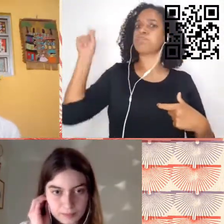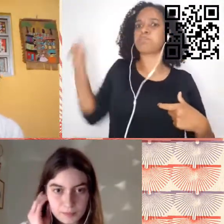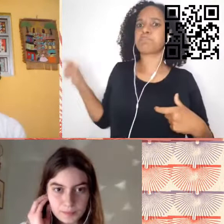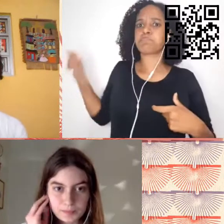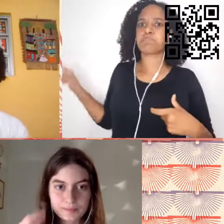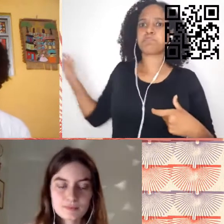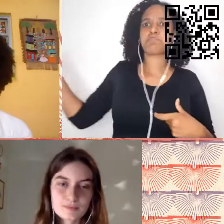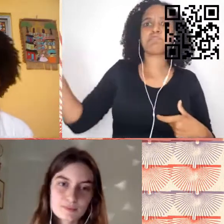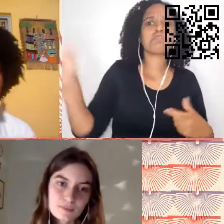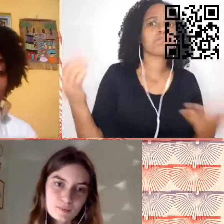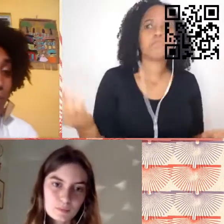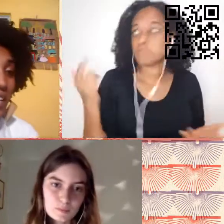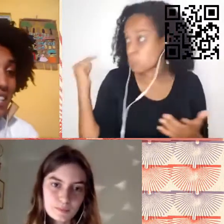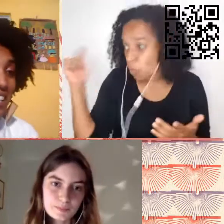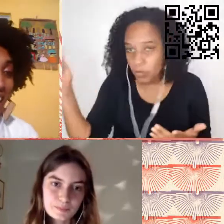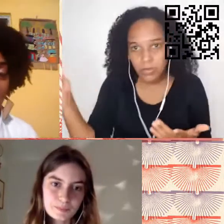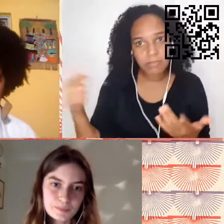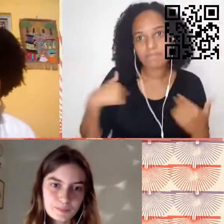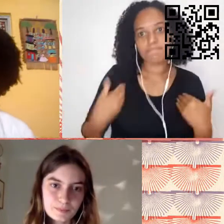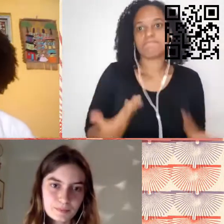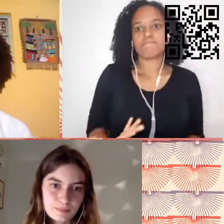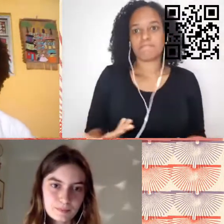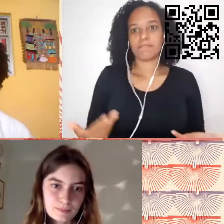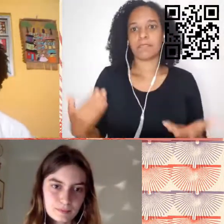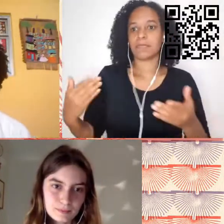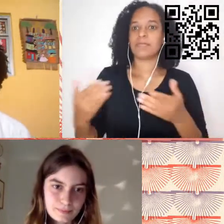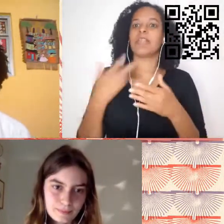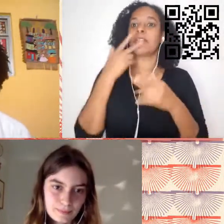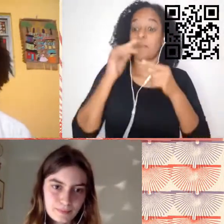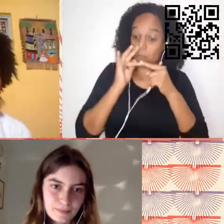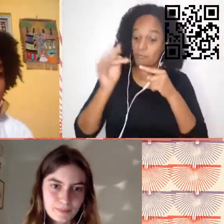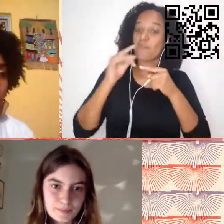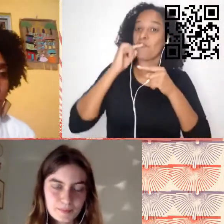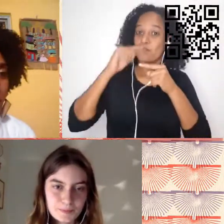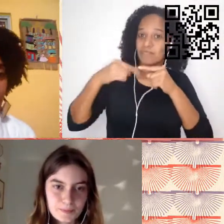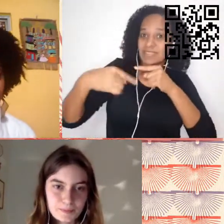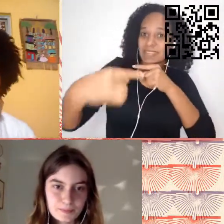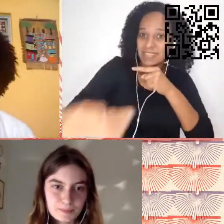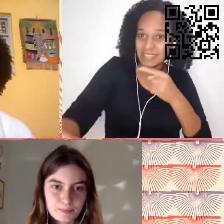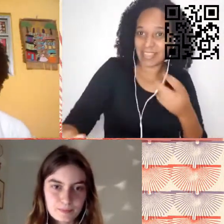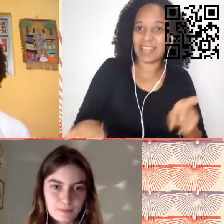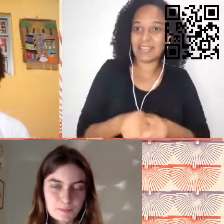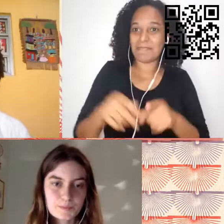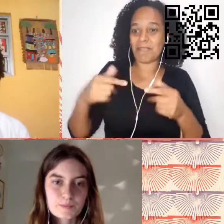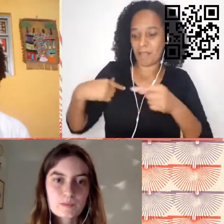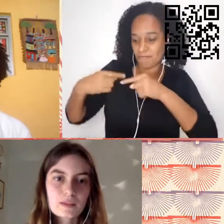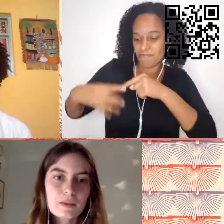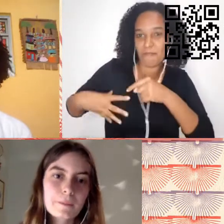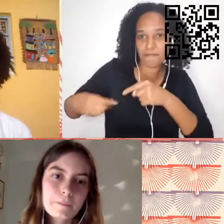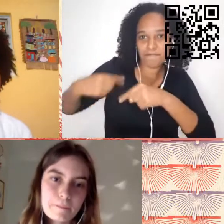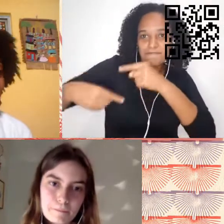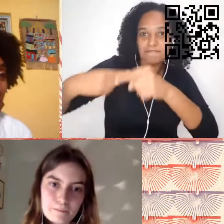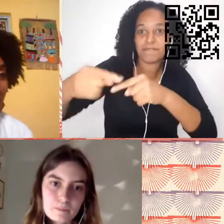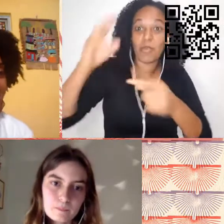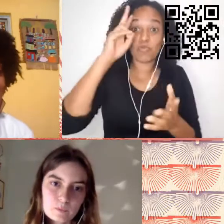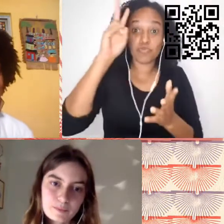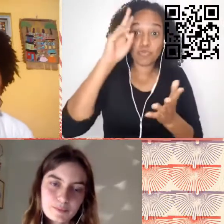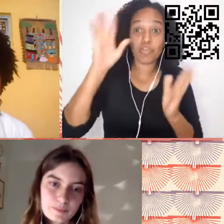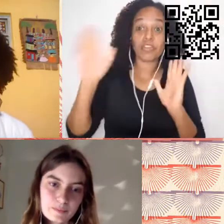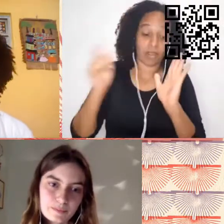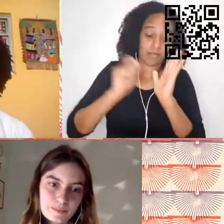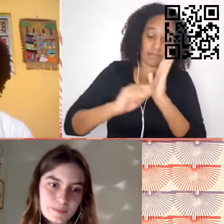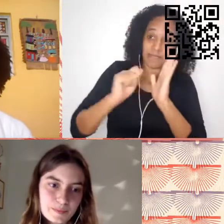Cumprimentar também as minhas descendentes, que deram continuidade nas narrativas já